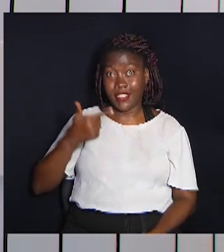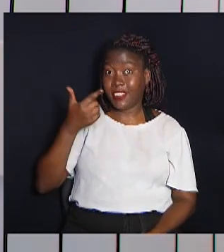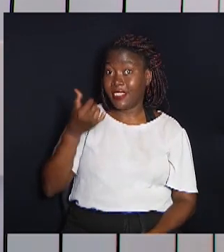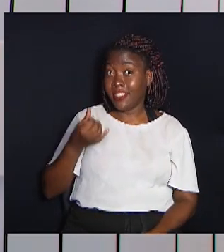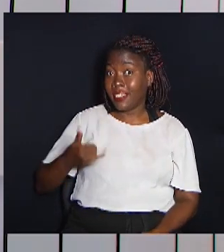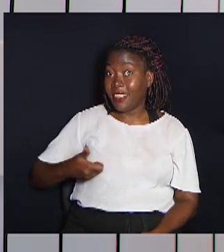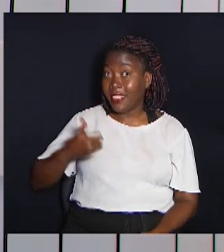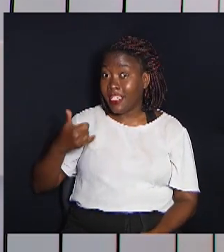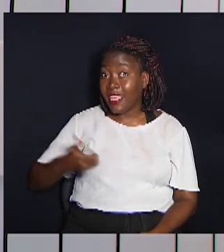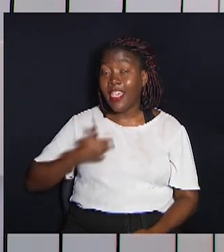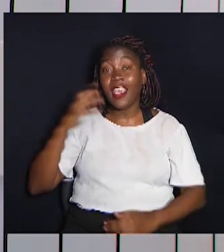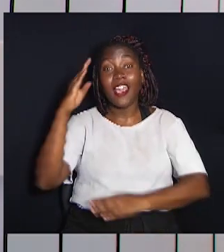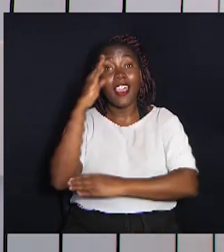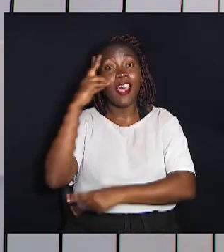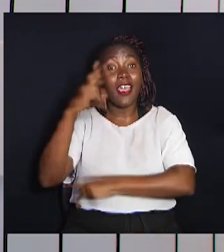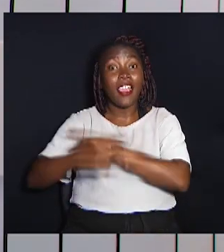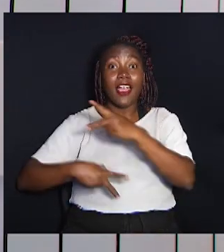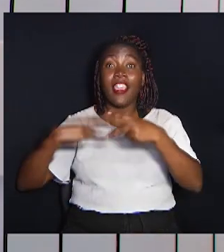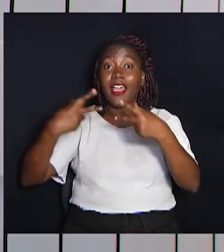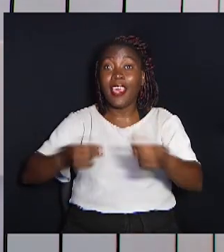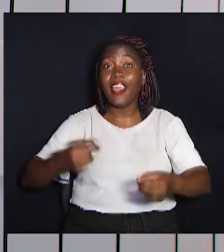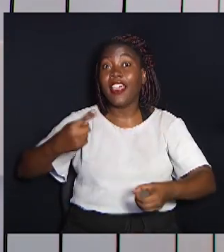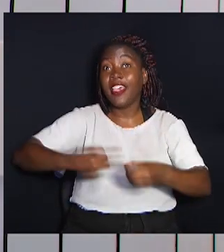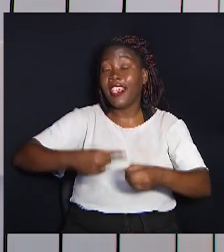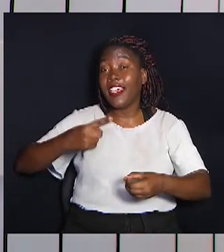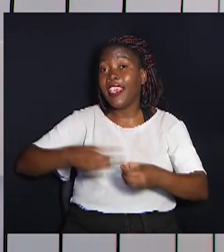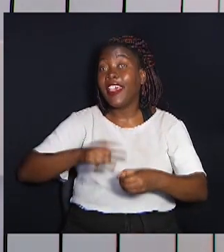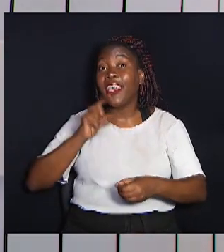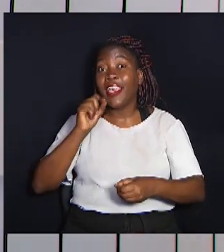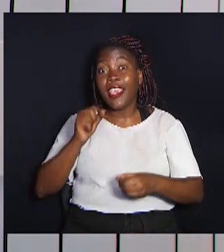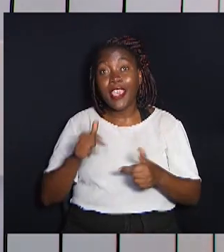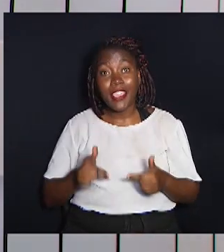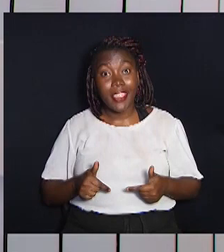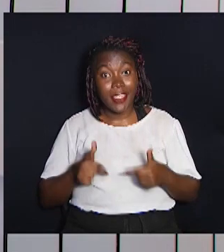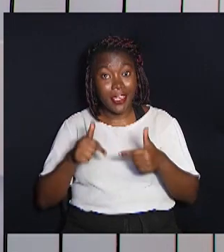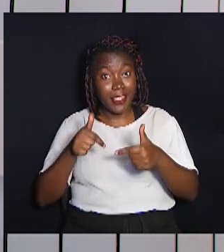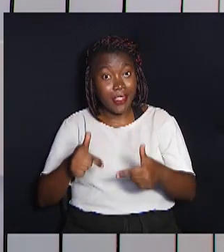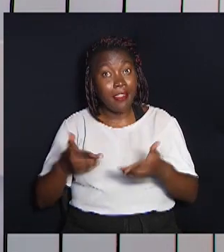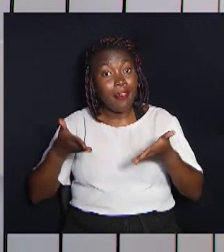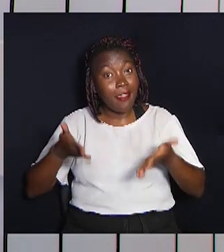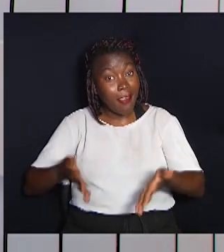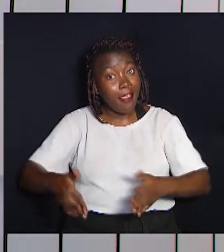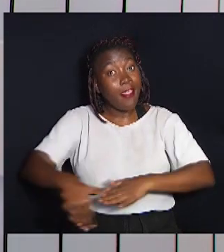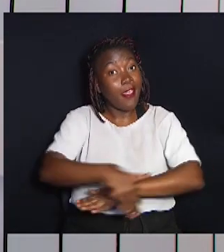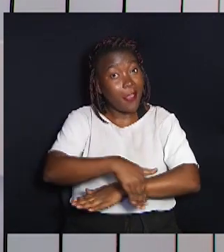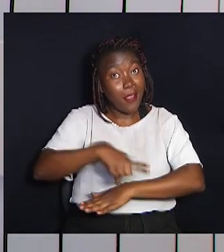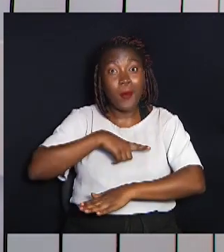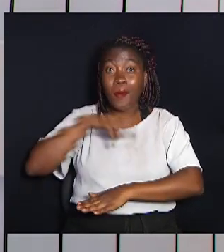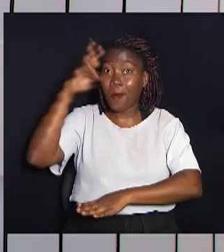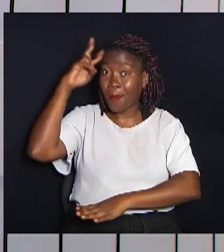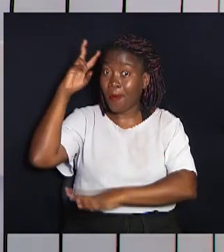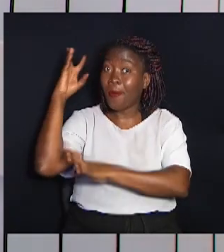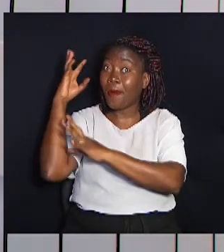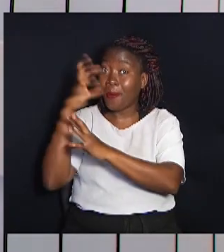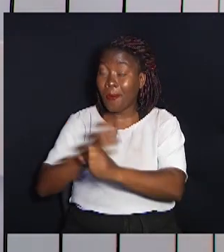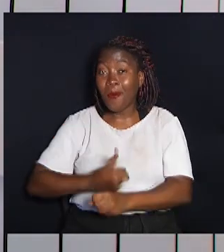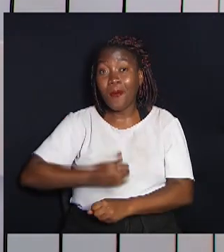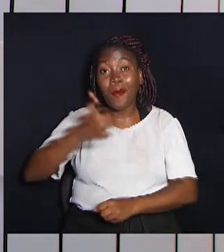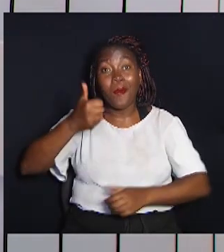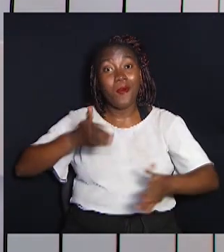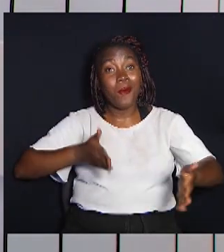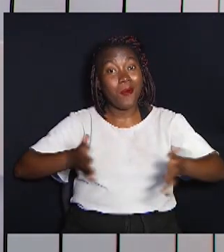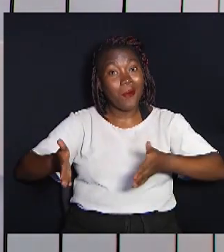anos, Câmara presenteia a cidade com a iniciativa Essa Rua Tem História. É a primeira fase da